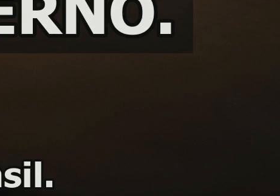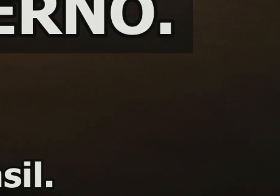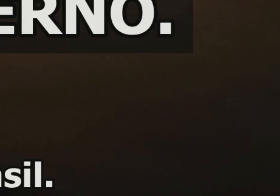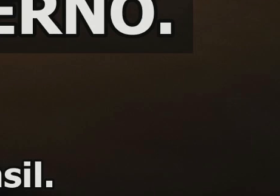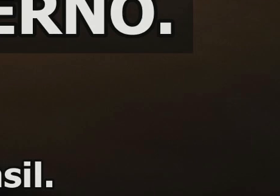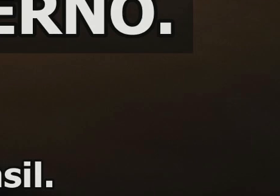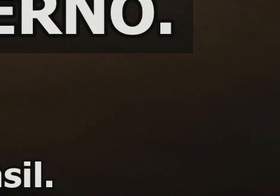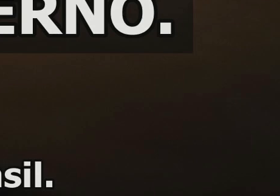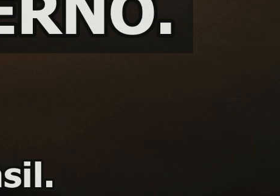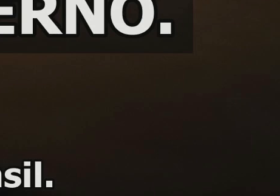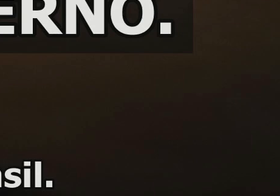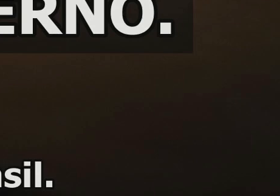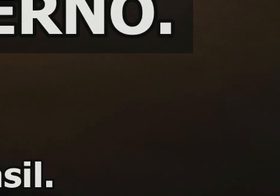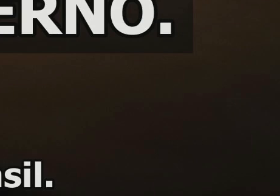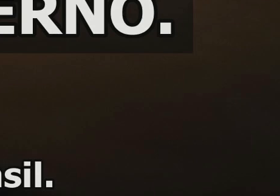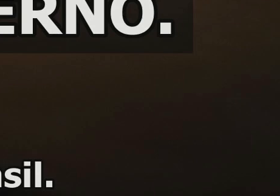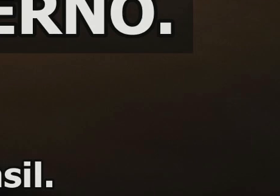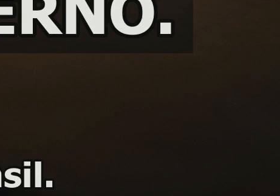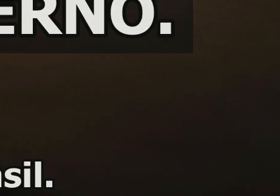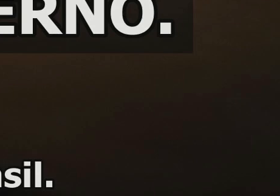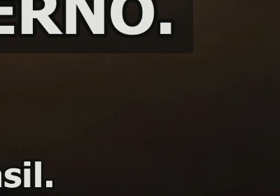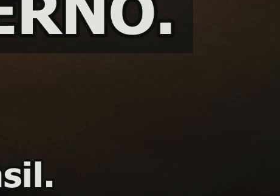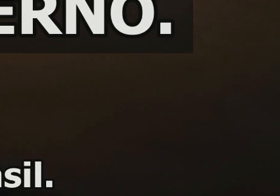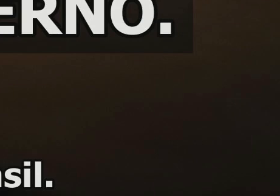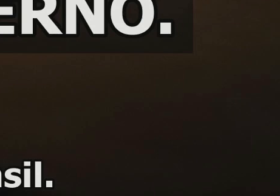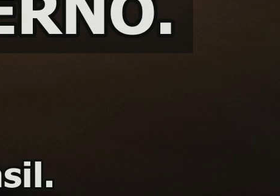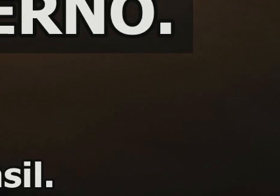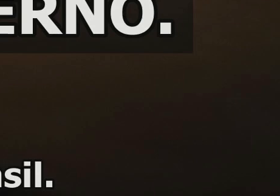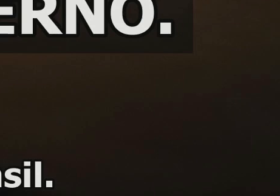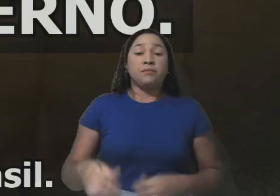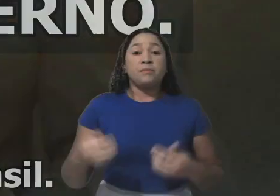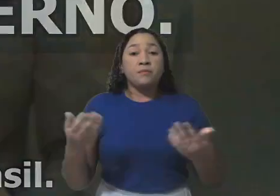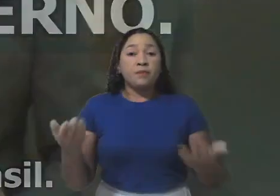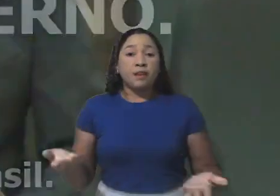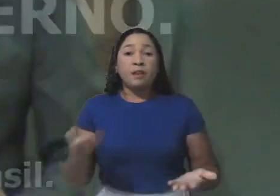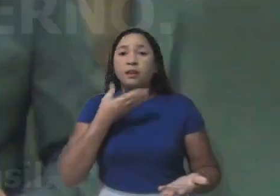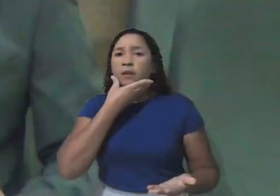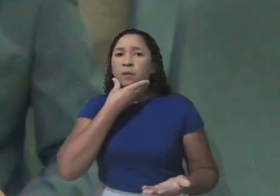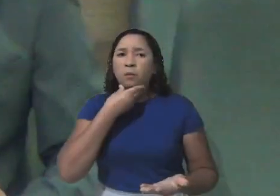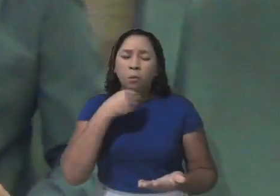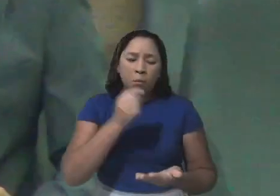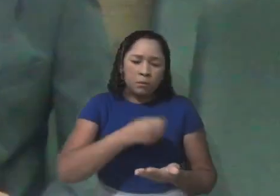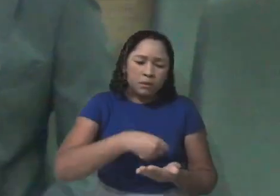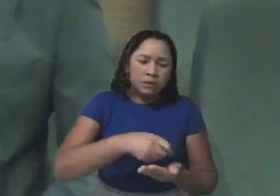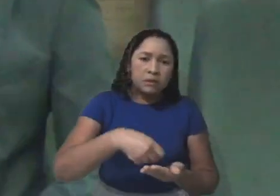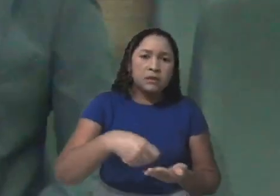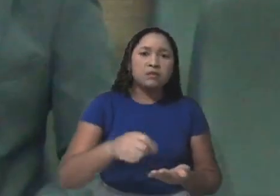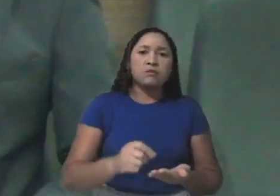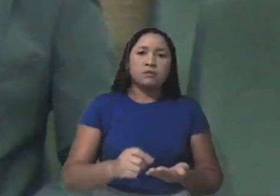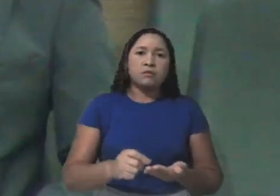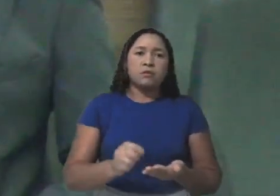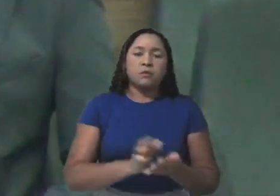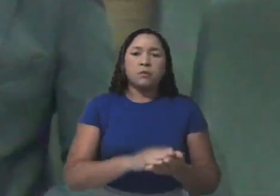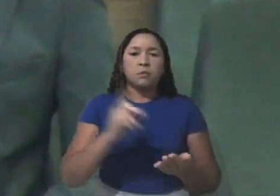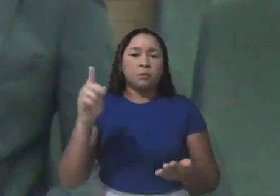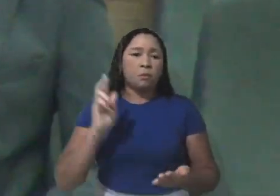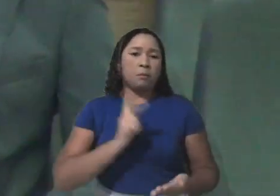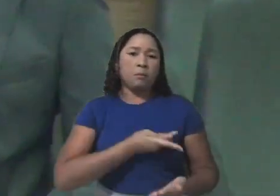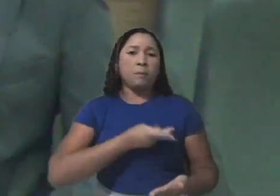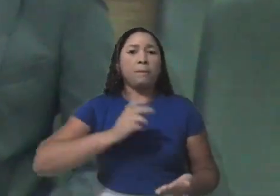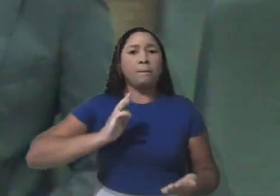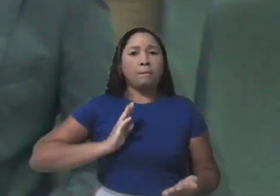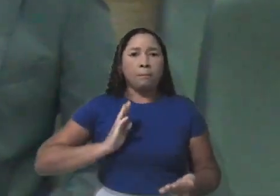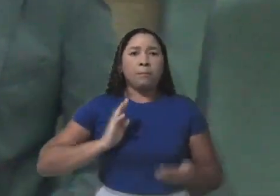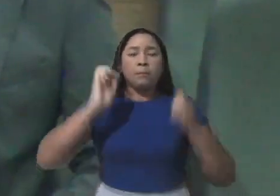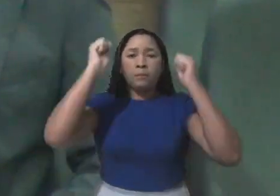mortos, e do juízo eterno. Então, o escritor aos Hebreus está nos dizendo que o